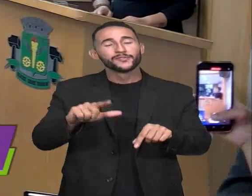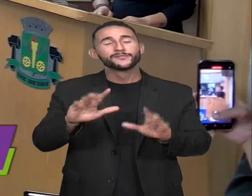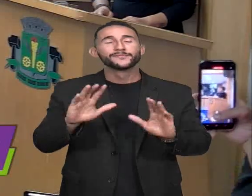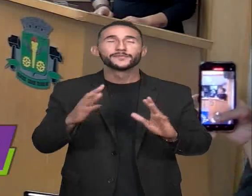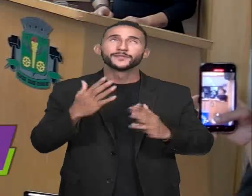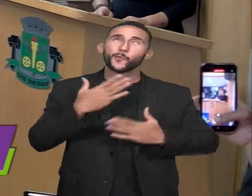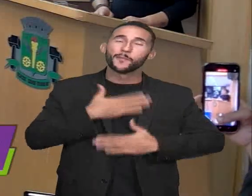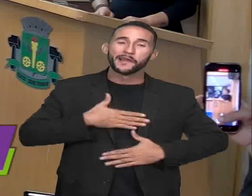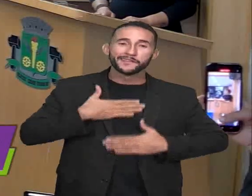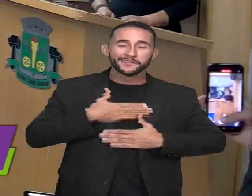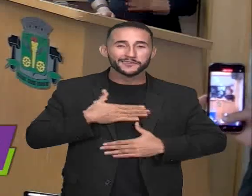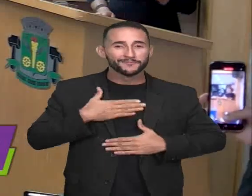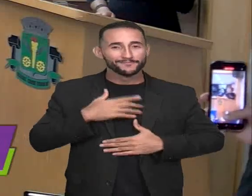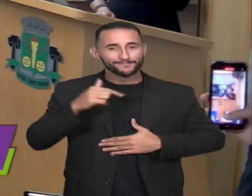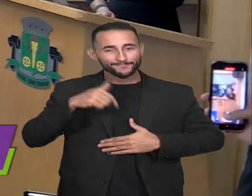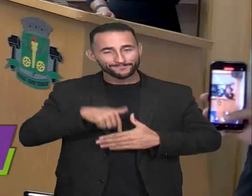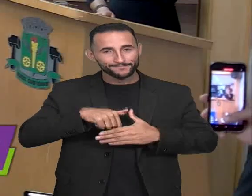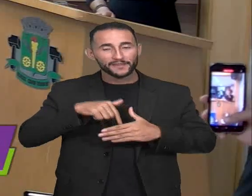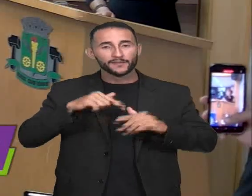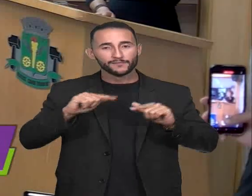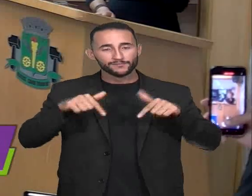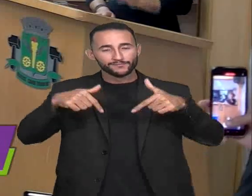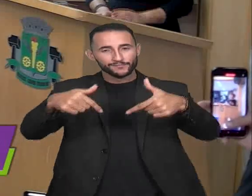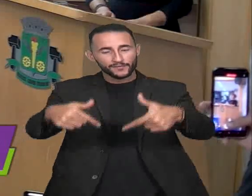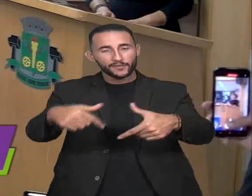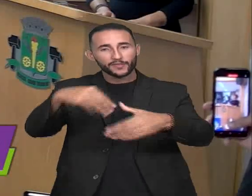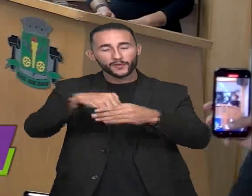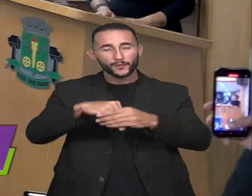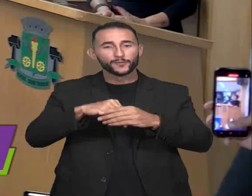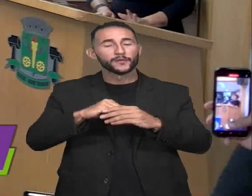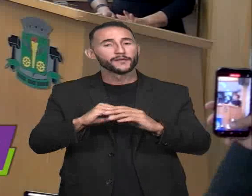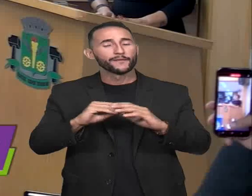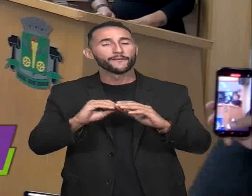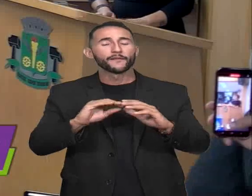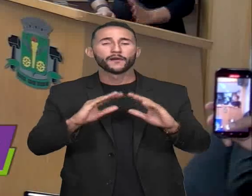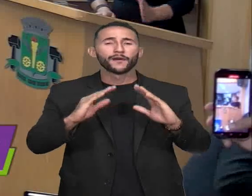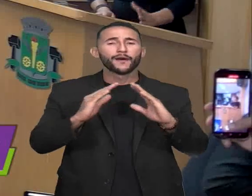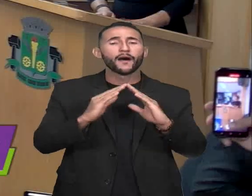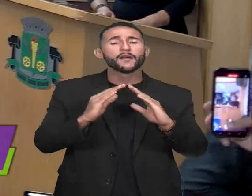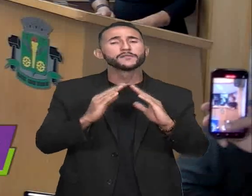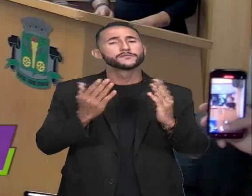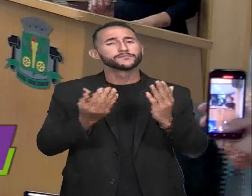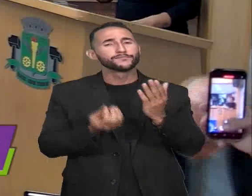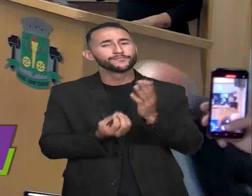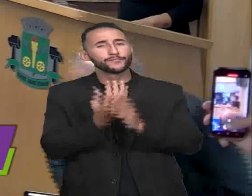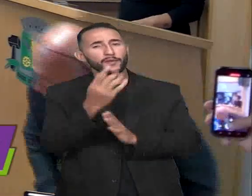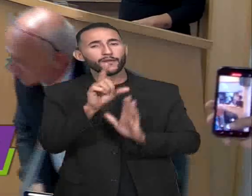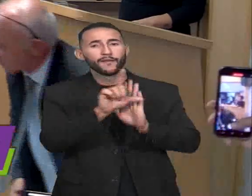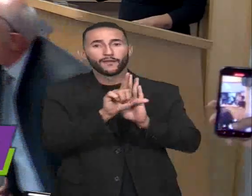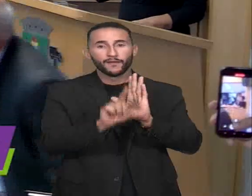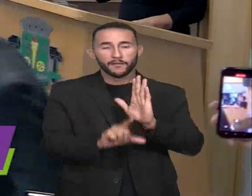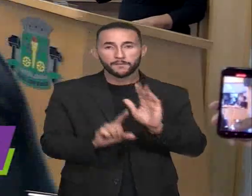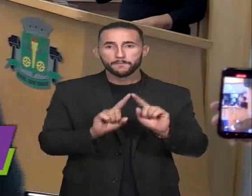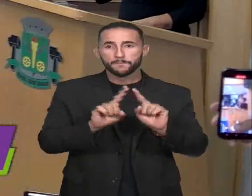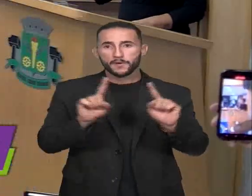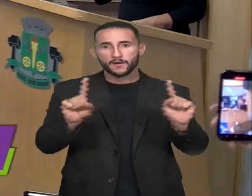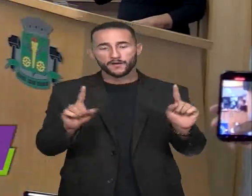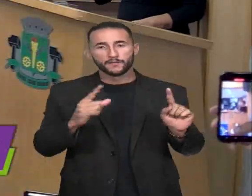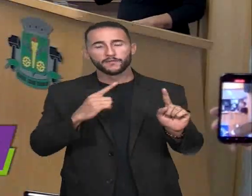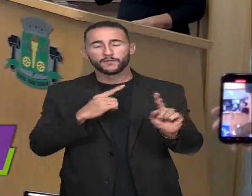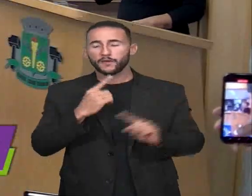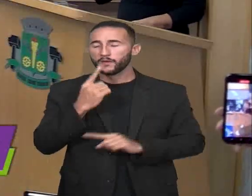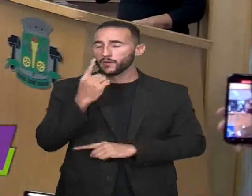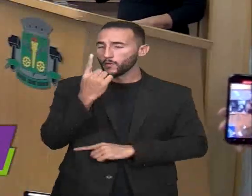Legislativa e vim aqui discutir porque tem alguns dados que a gente precisa falar né que em um ano de gestão